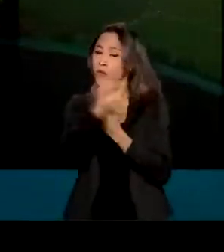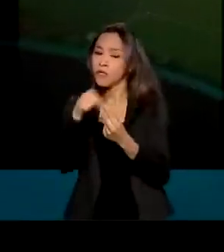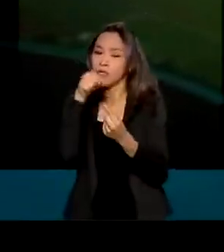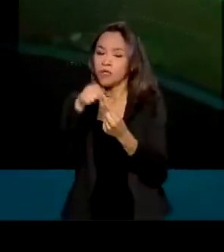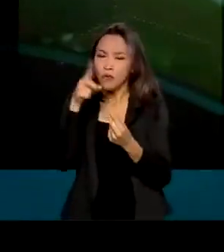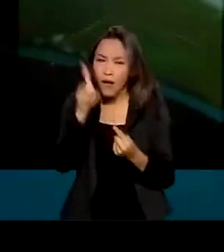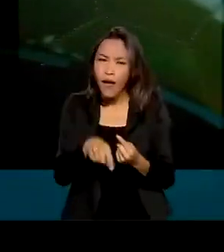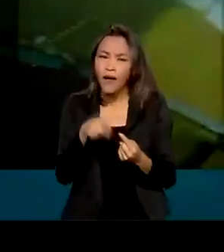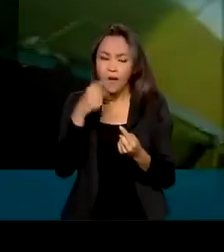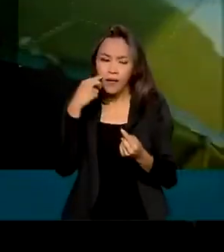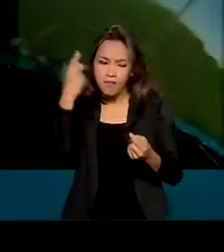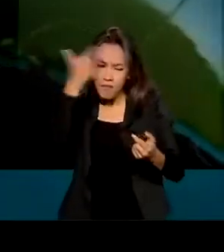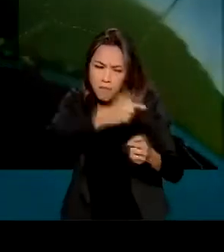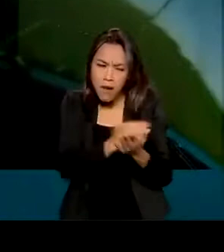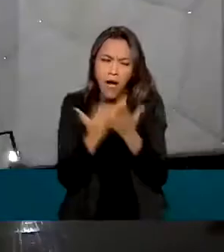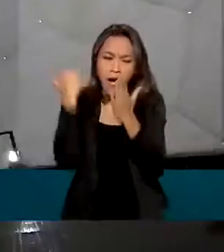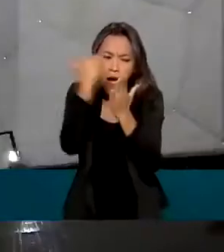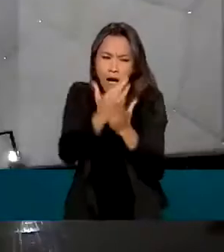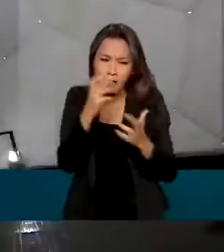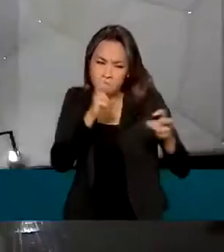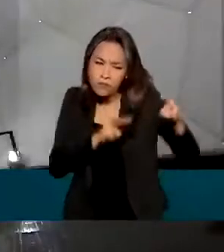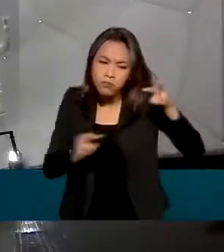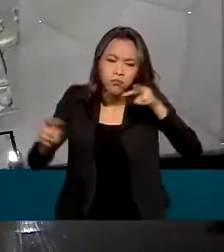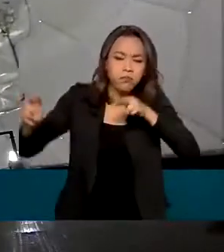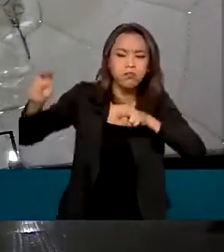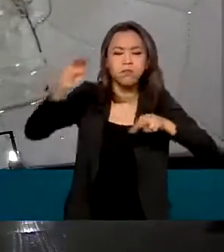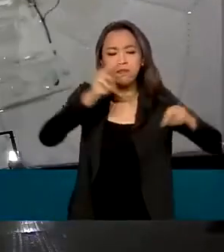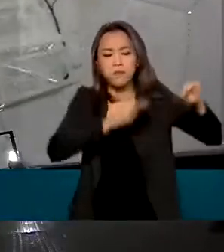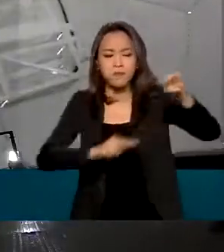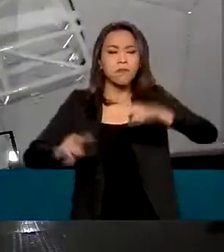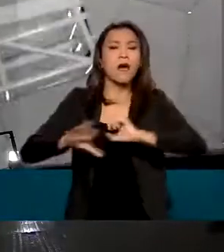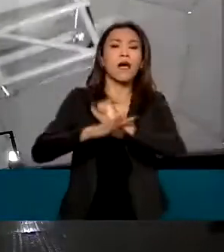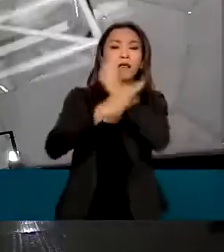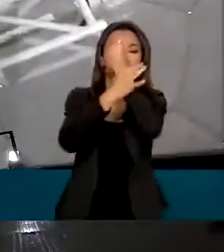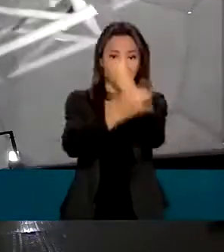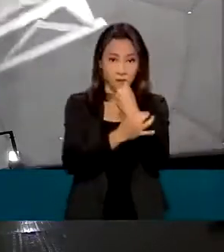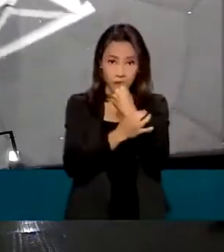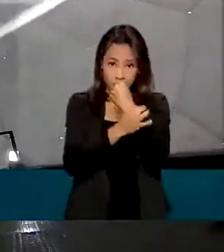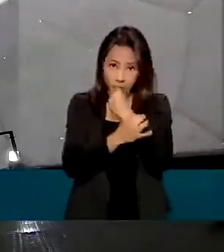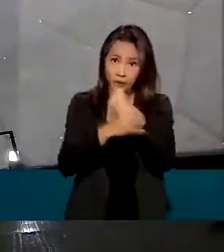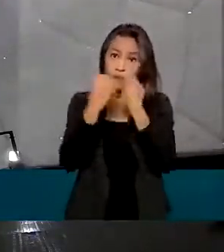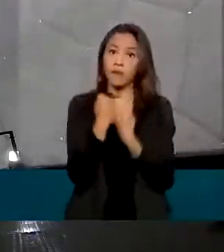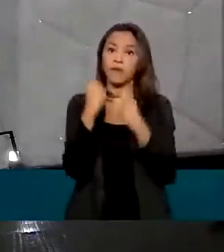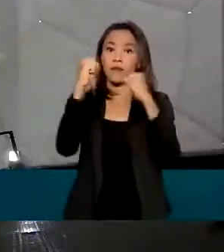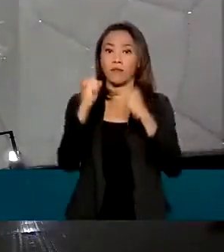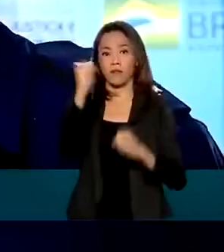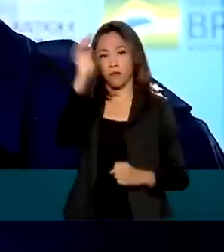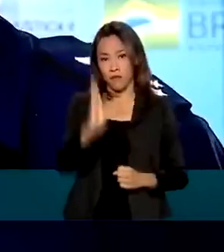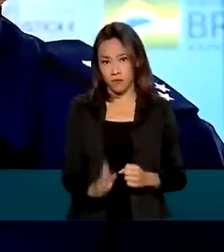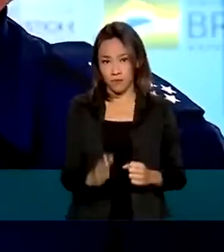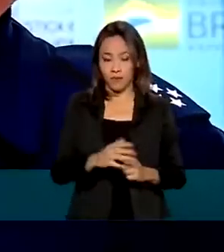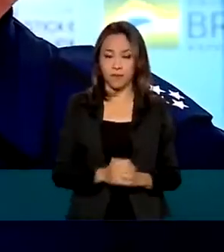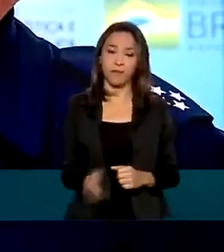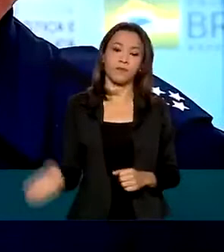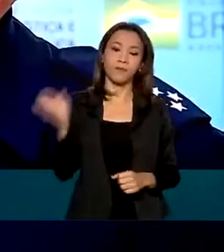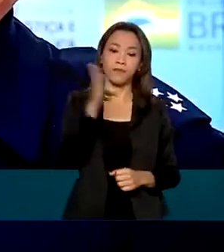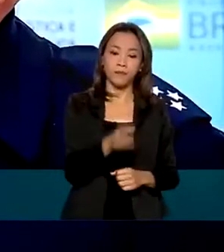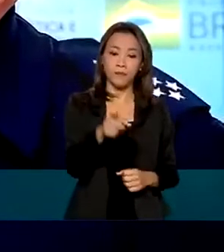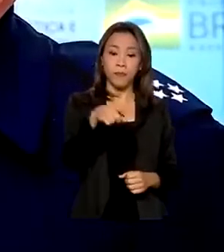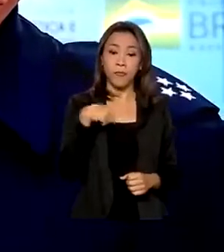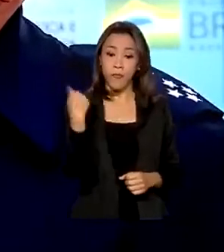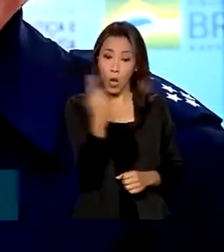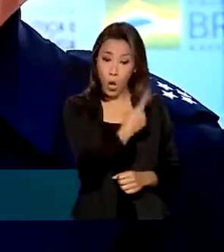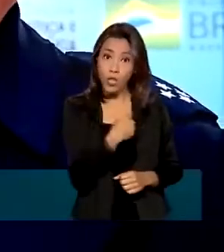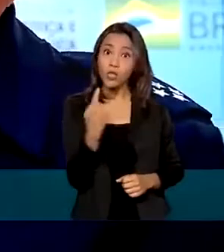reforçar as ações de vigilância do espaço aéreo garantindo a soberania EA defesa do país estamos investindo